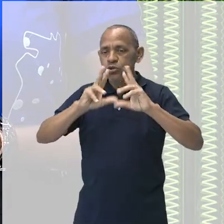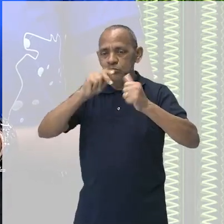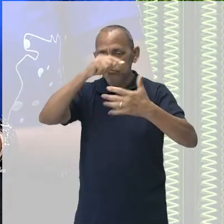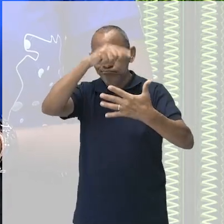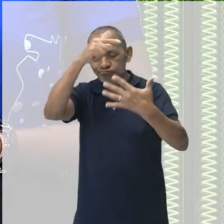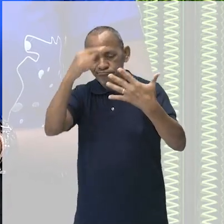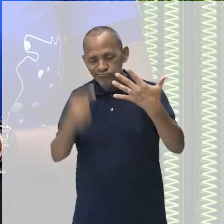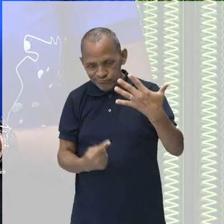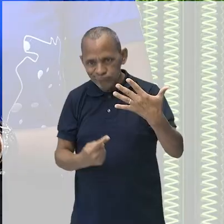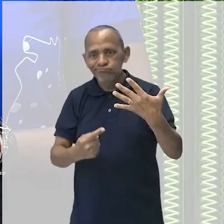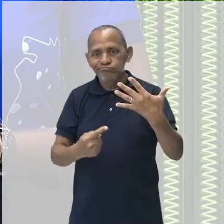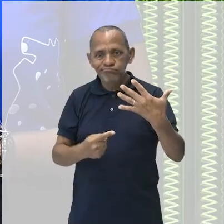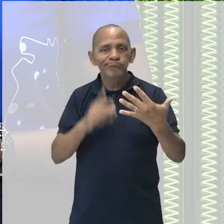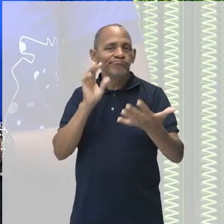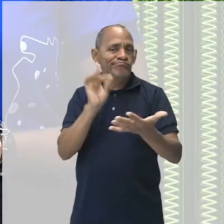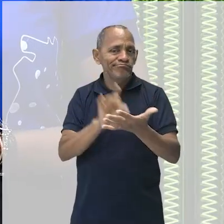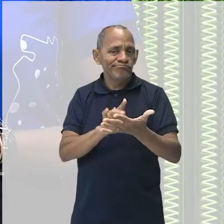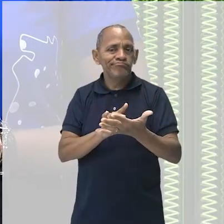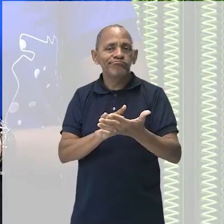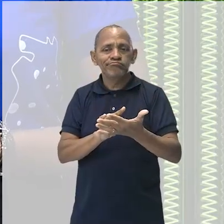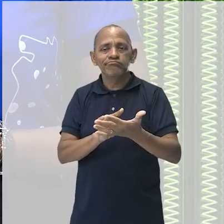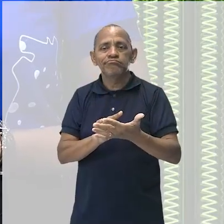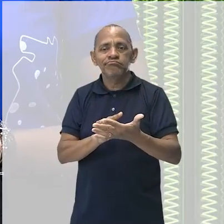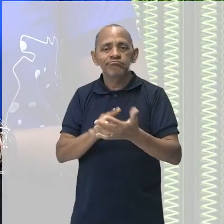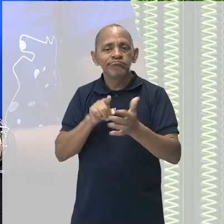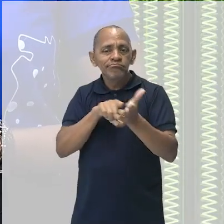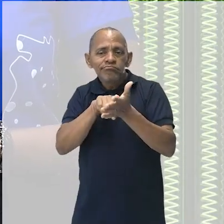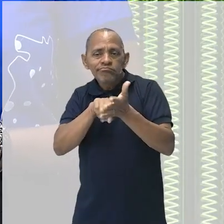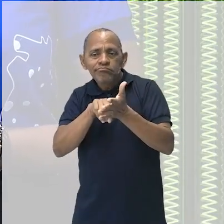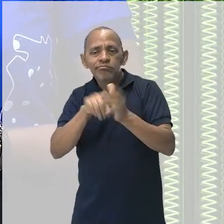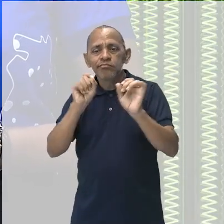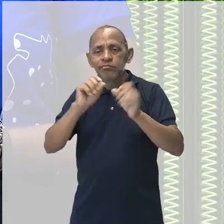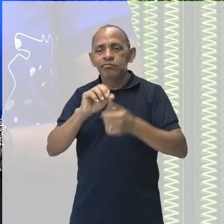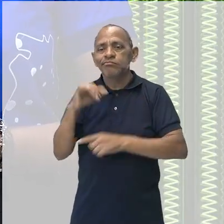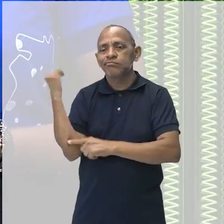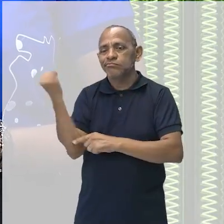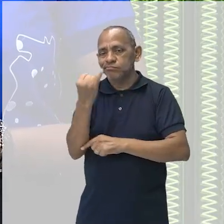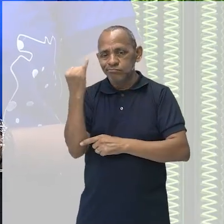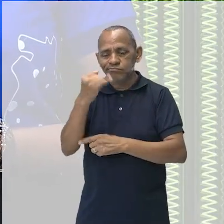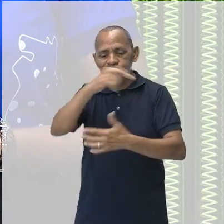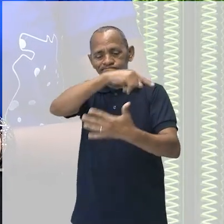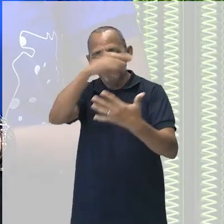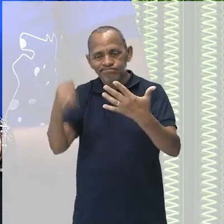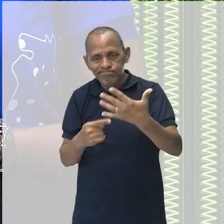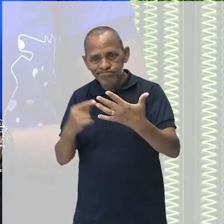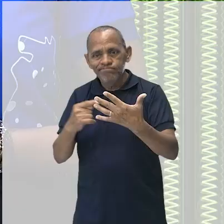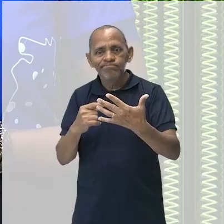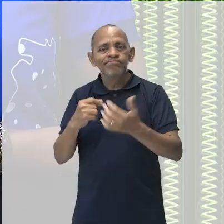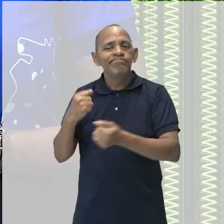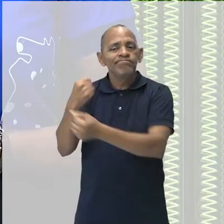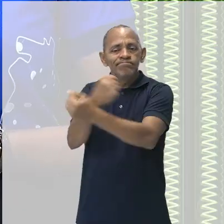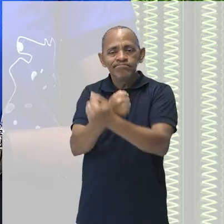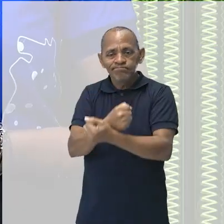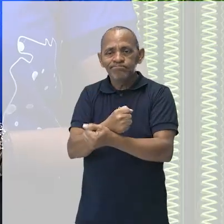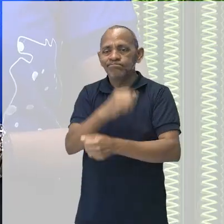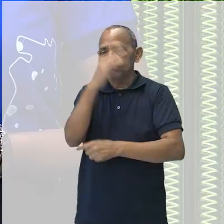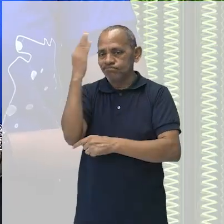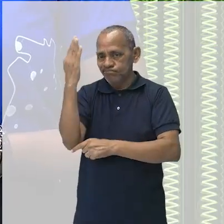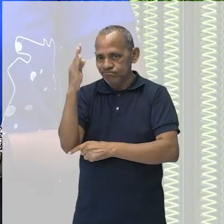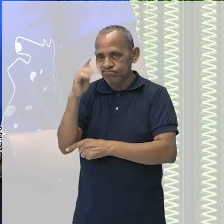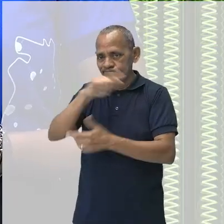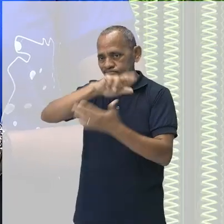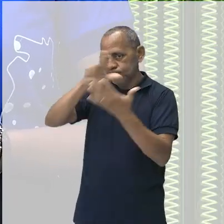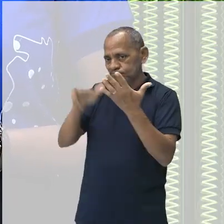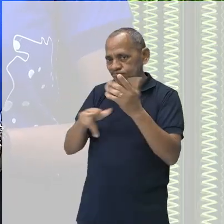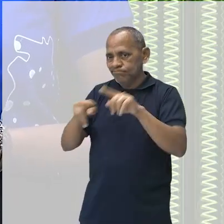verdade, a importância dos 5 R's na conservação da biodiversidade representa a redução